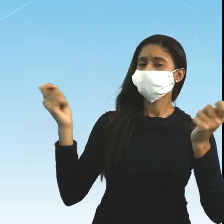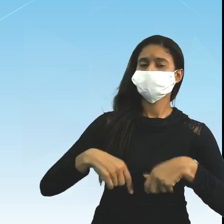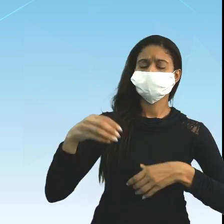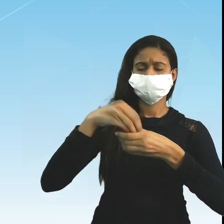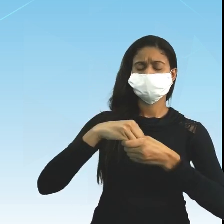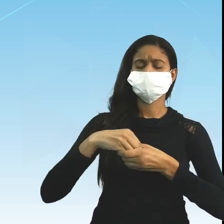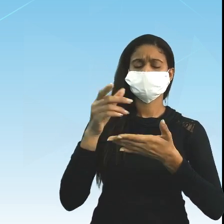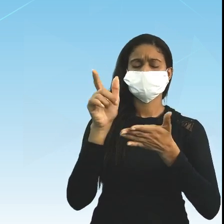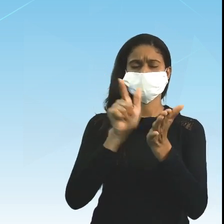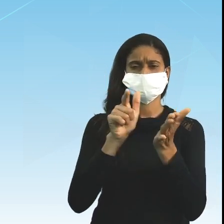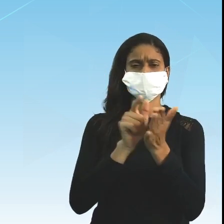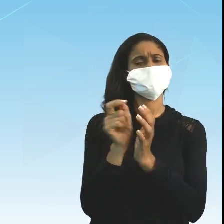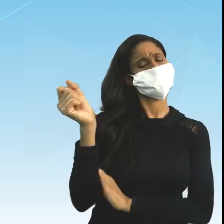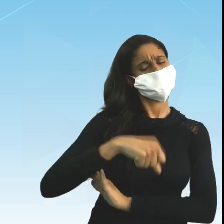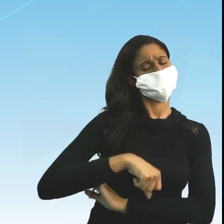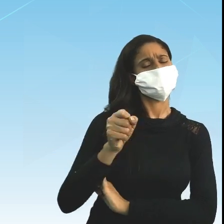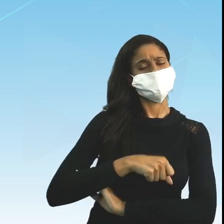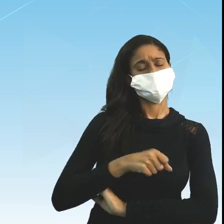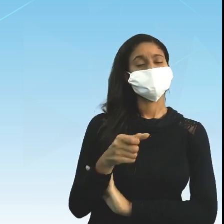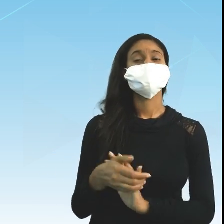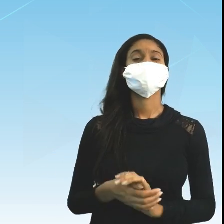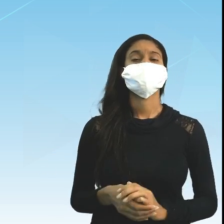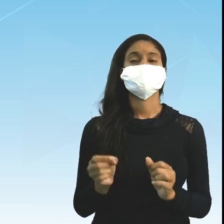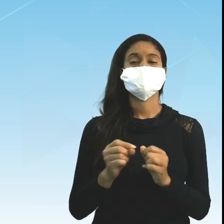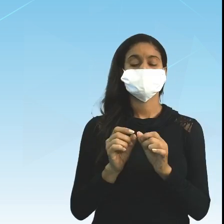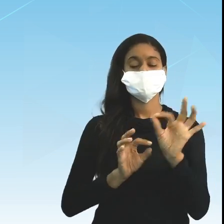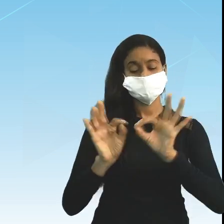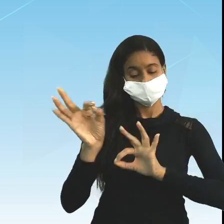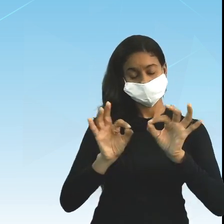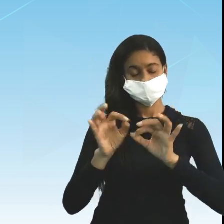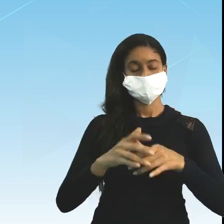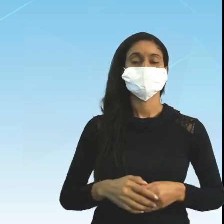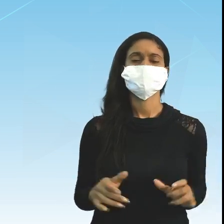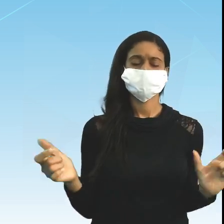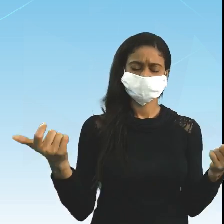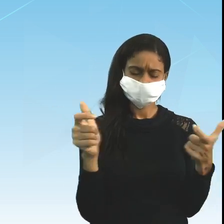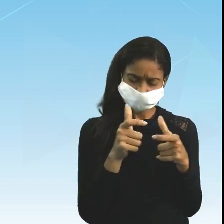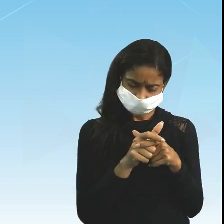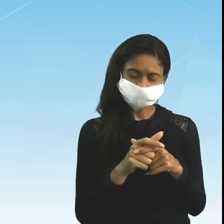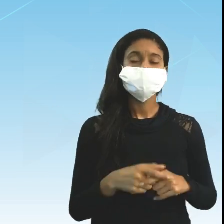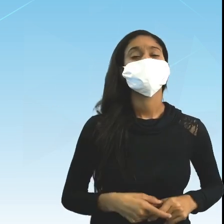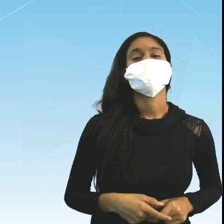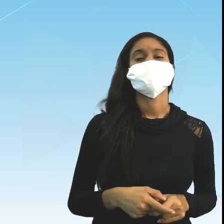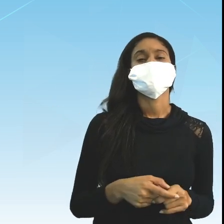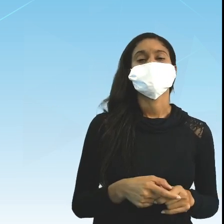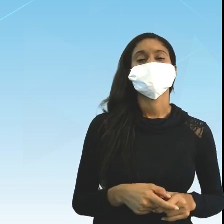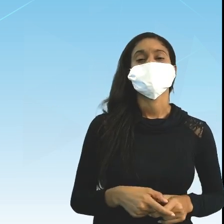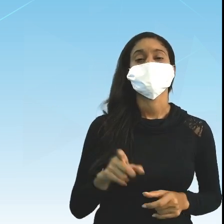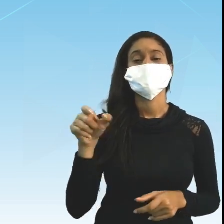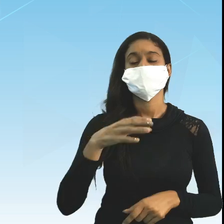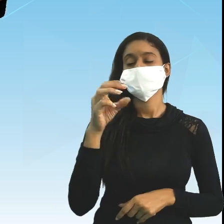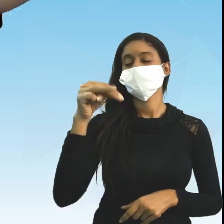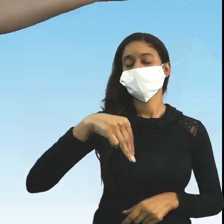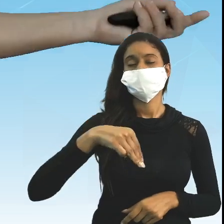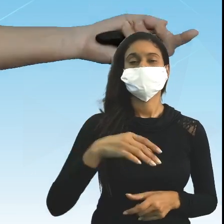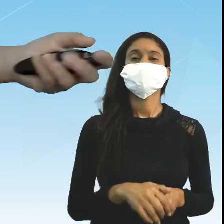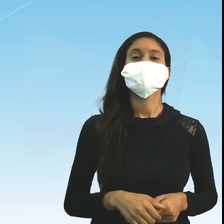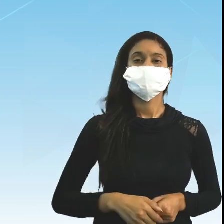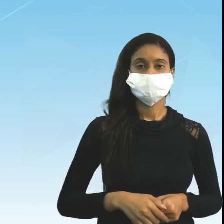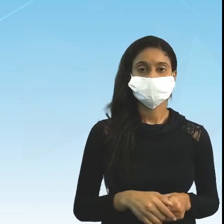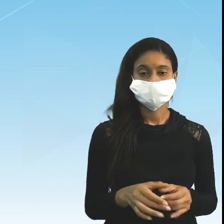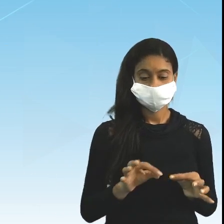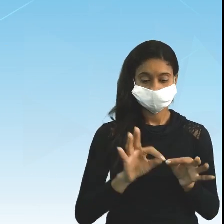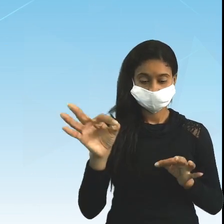sim, filho. Colocar no papel assim, vai dividindo, bem pequenininho. Vai ser em centímetro os grandes